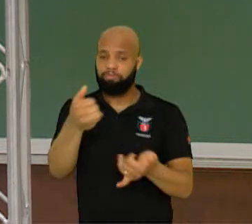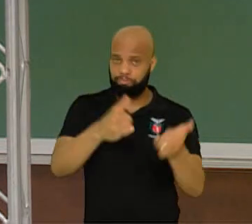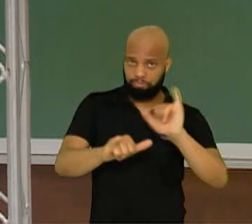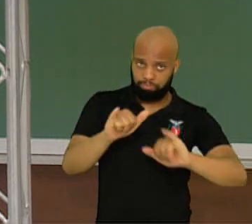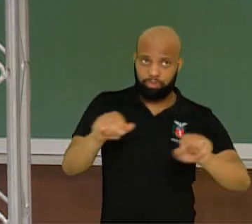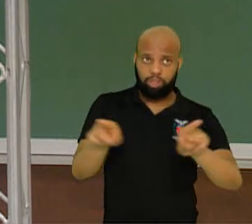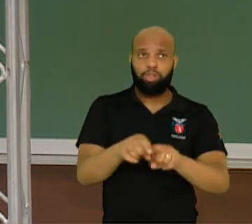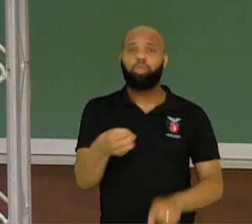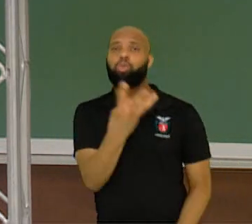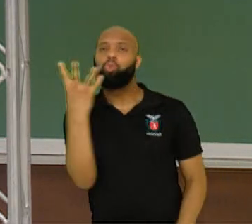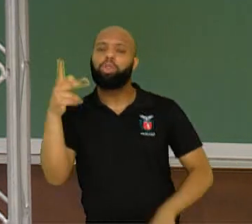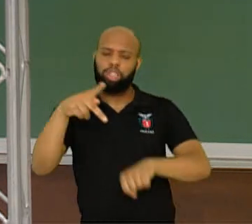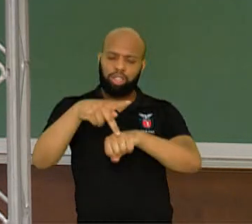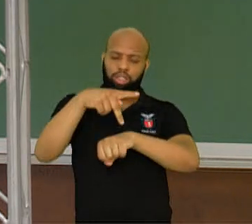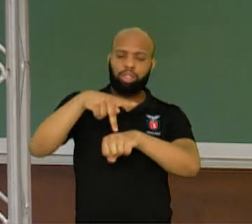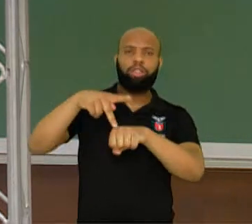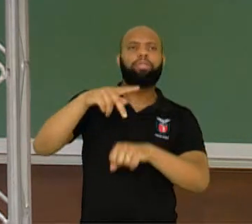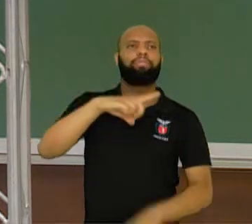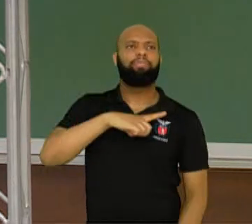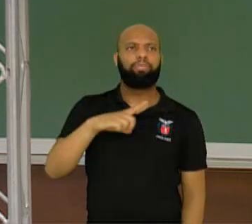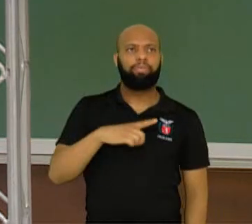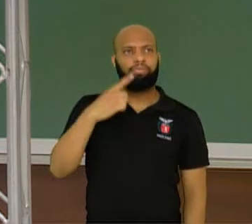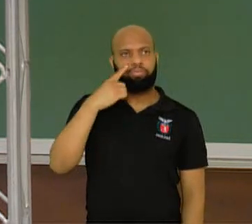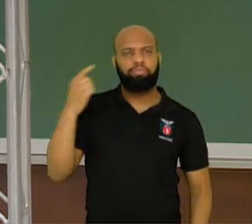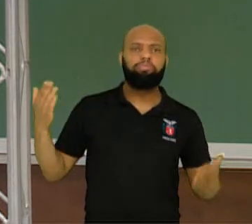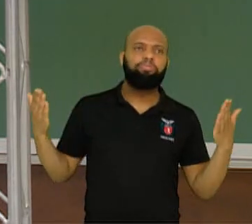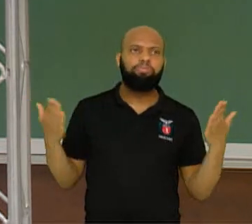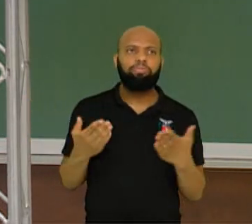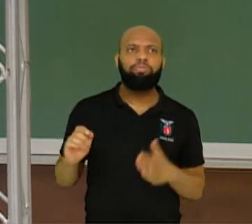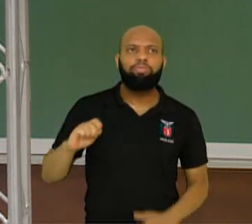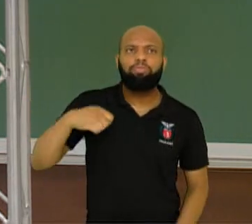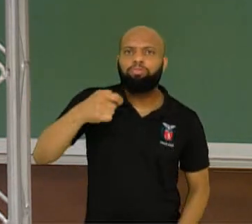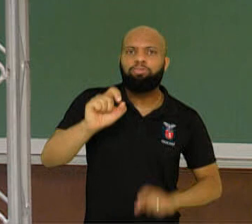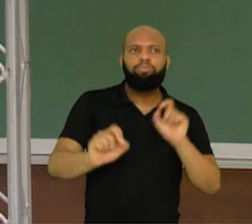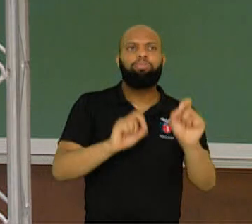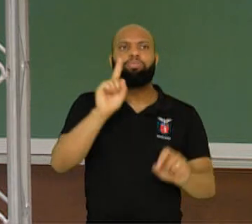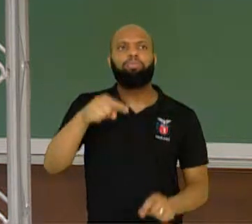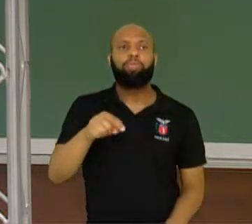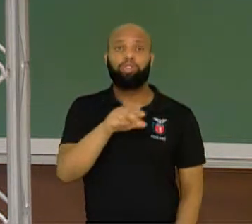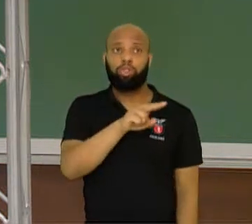e quantos prótons ele possui? Então, a gente está falando sobre o elemento